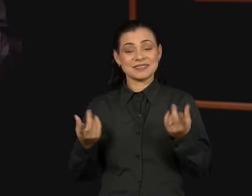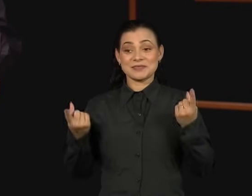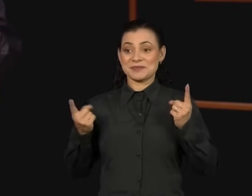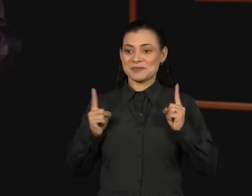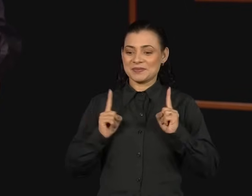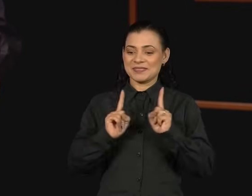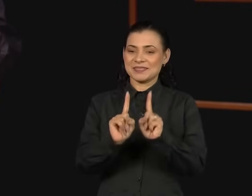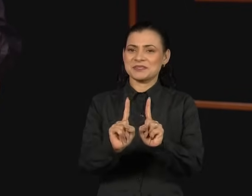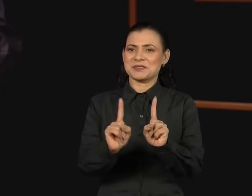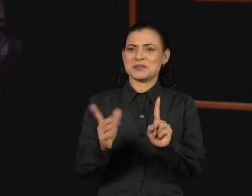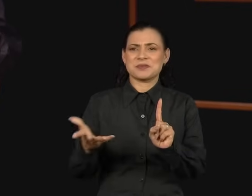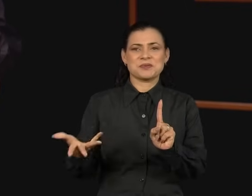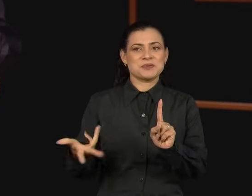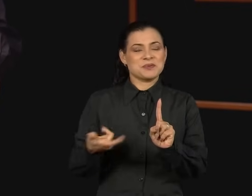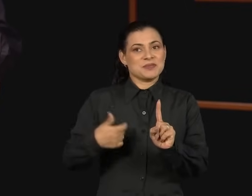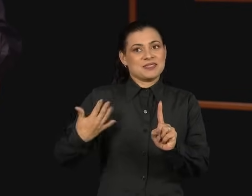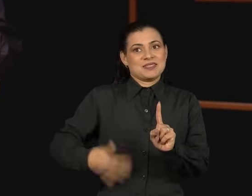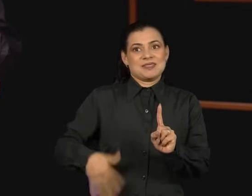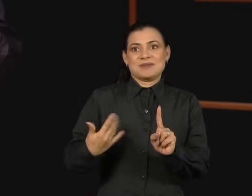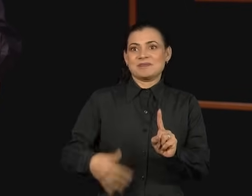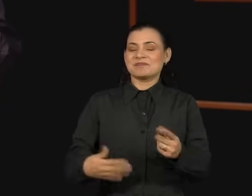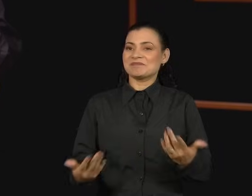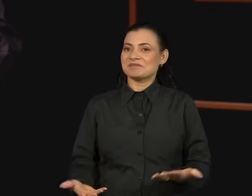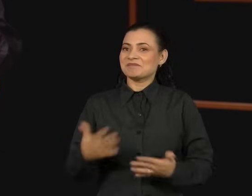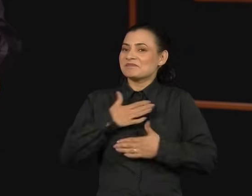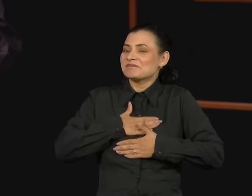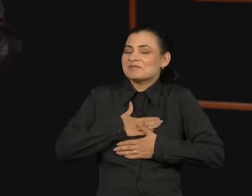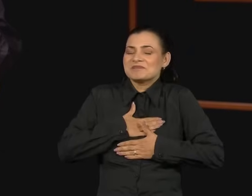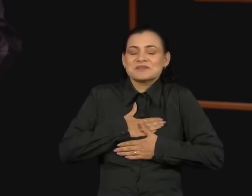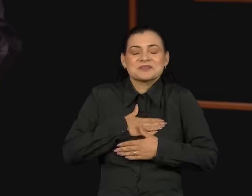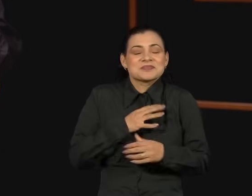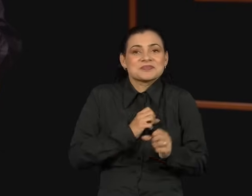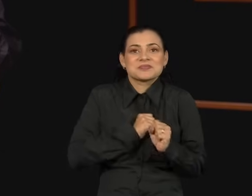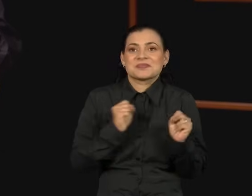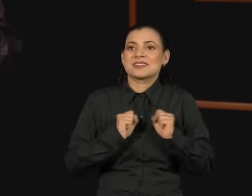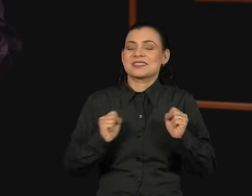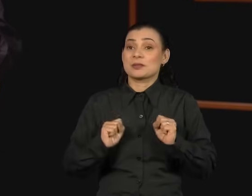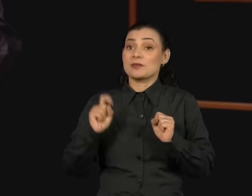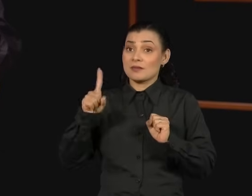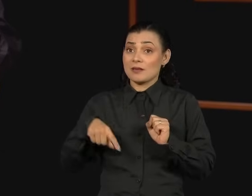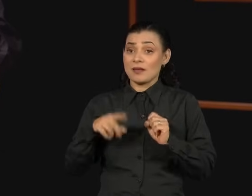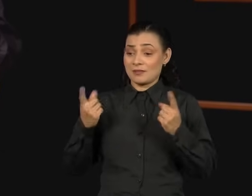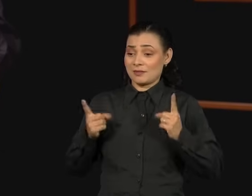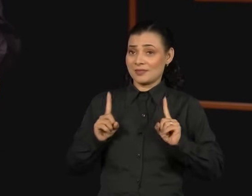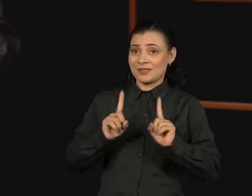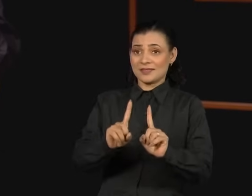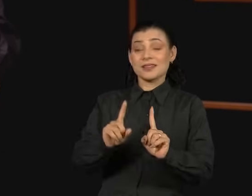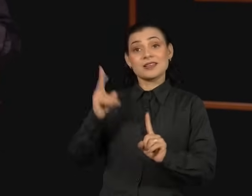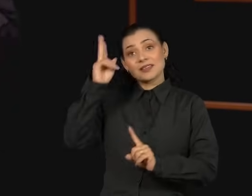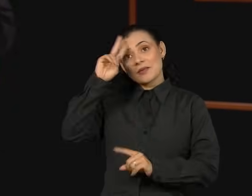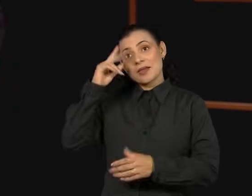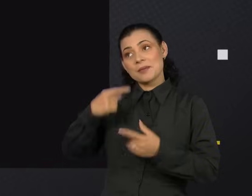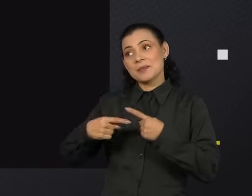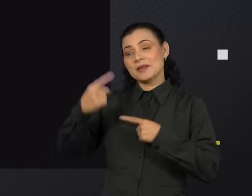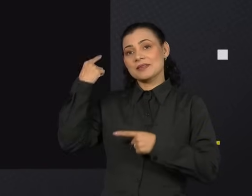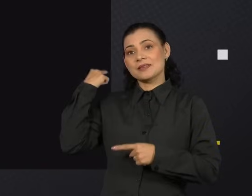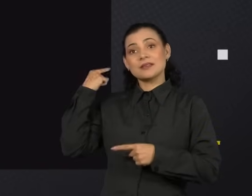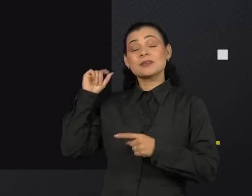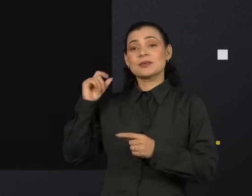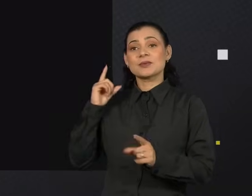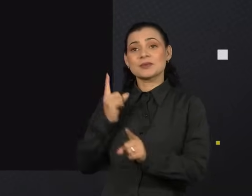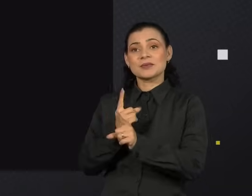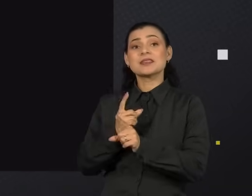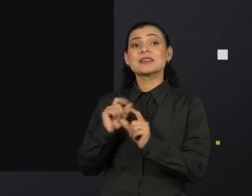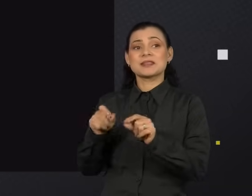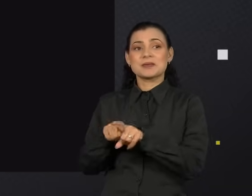Persona, quem diria, gosto demais daqui do programa. Estávamos lembrando que encontrei Zé